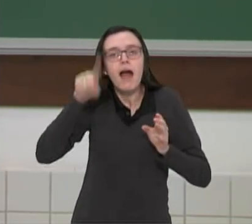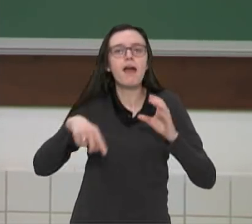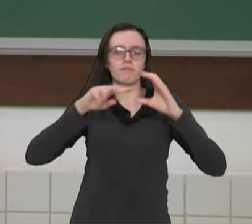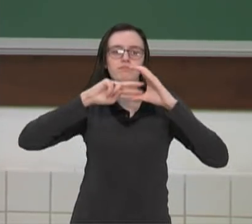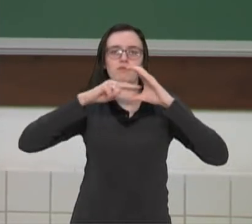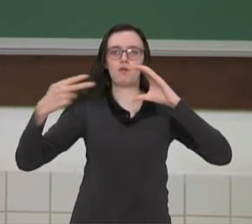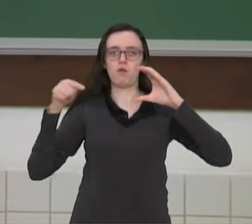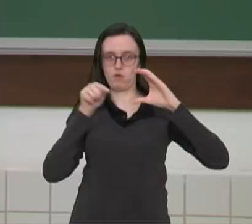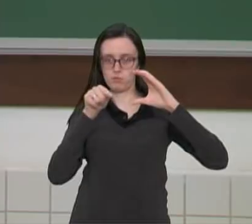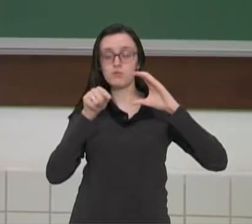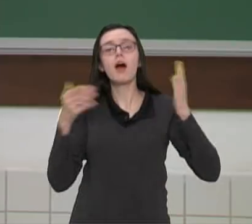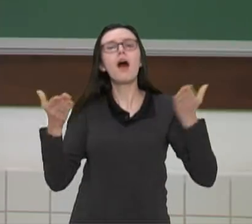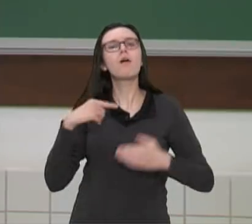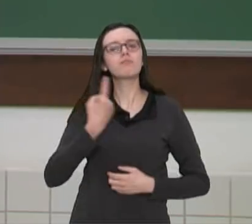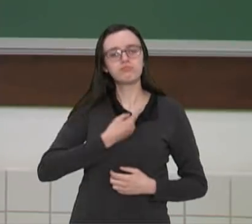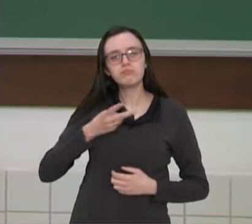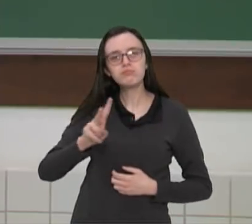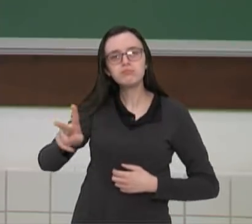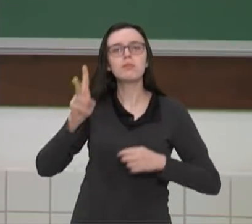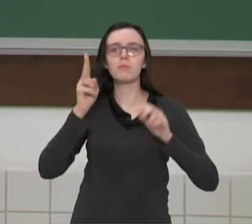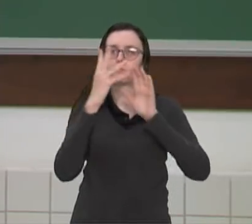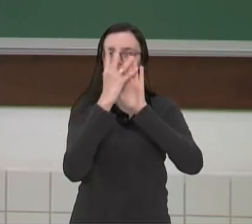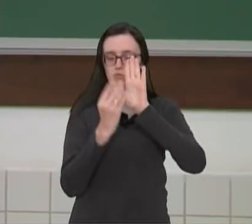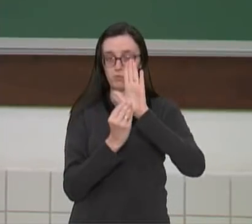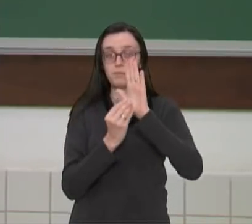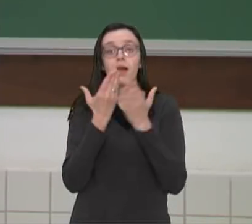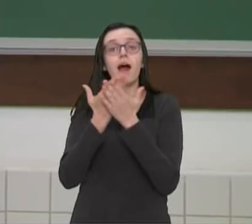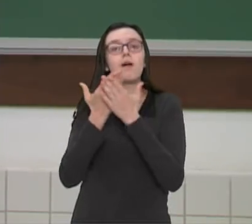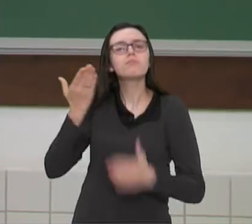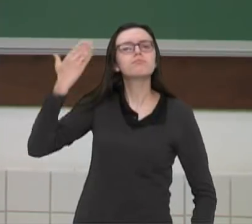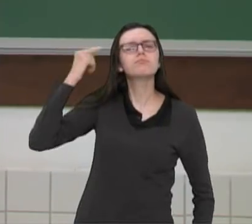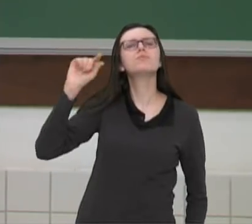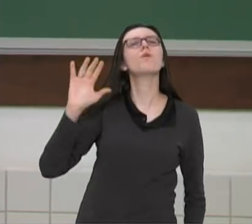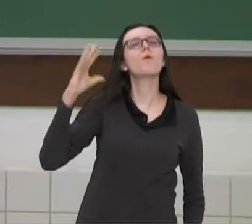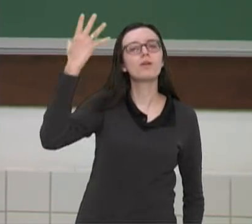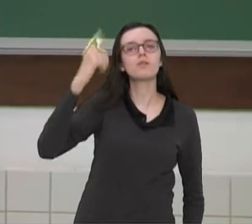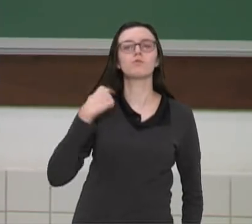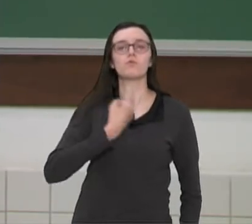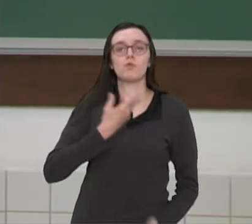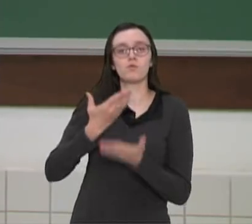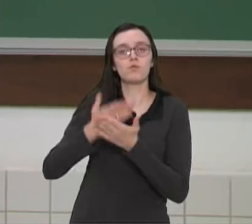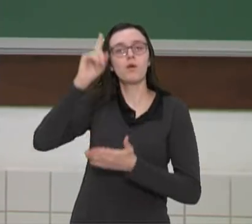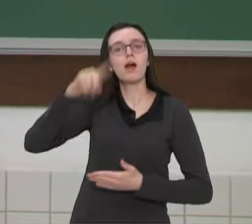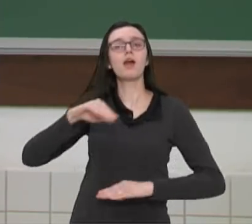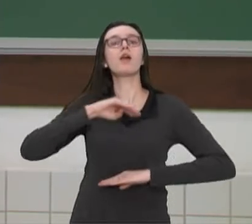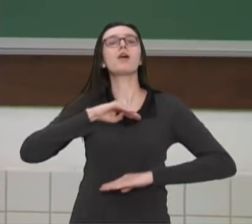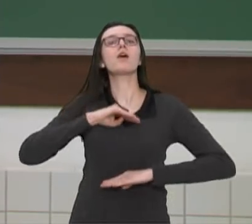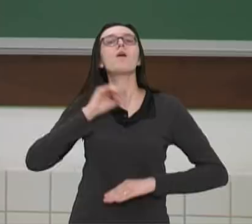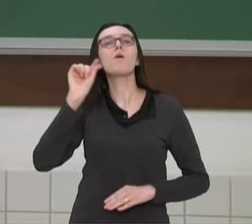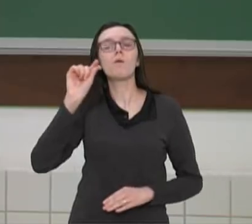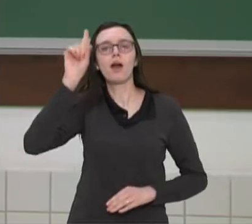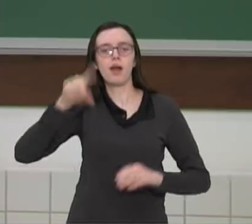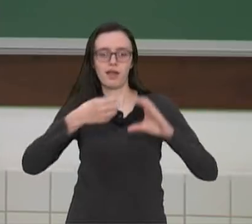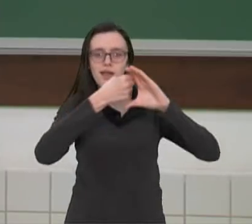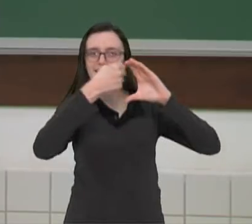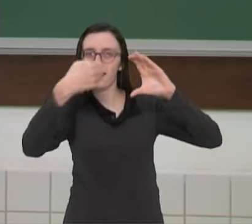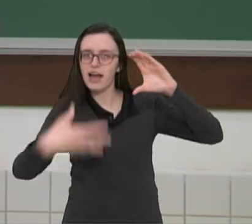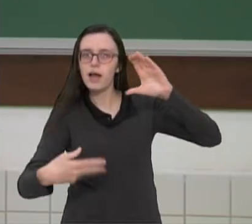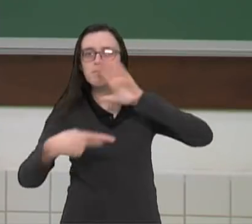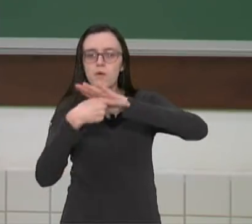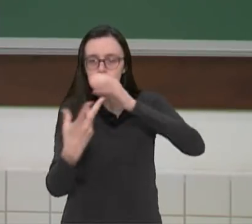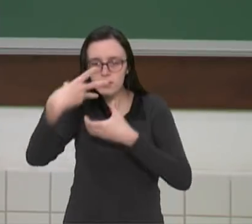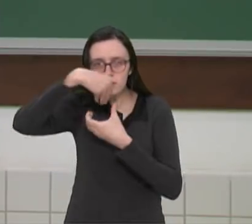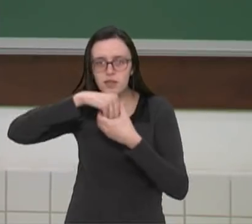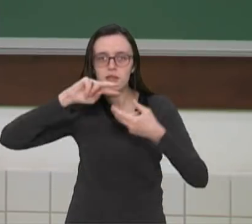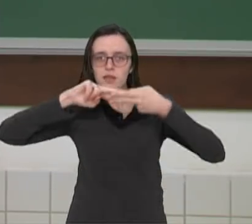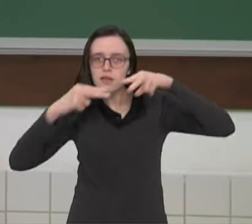vai dar sequência a esse conteúdo, tá? Então, na aula passada, a gente viu lá o caso, então, quando as características, os genes,